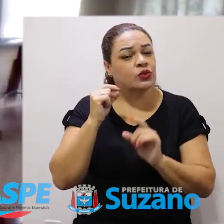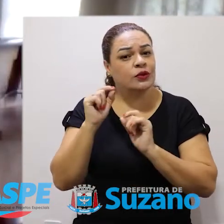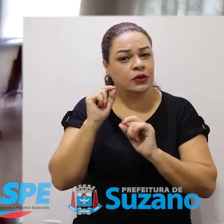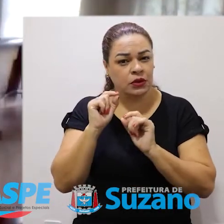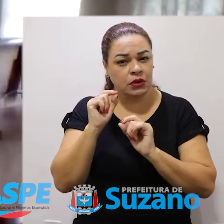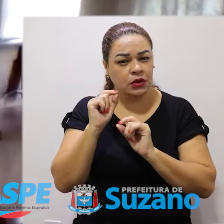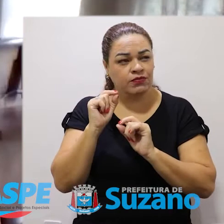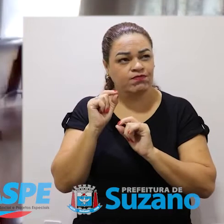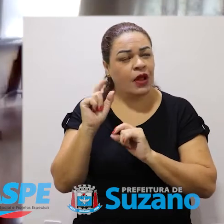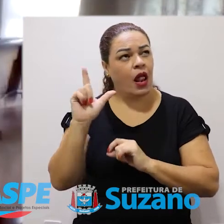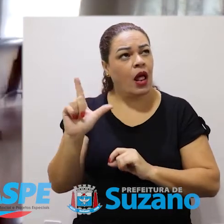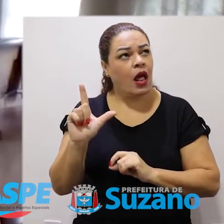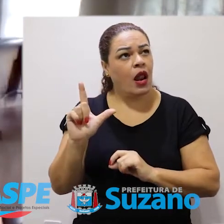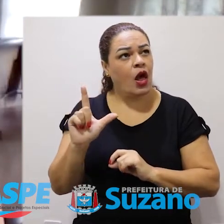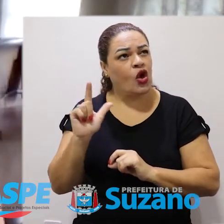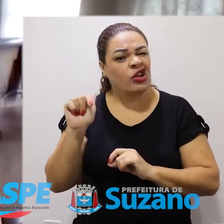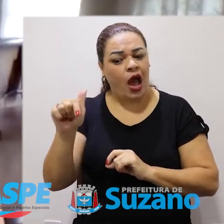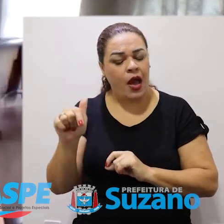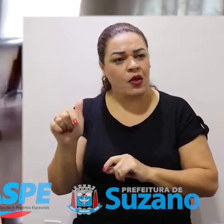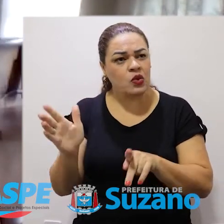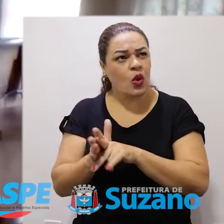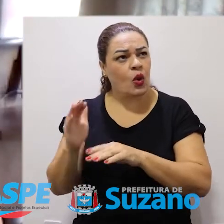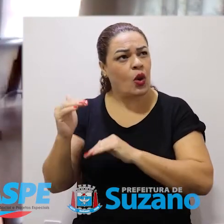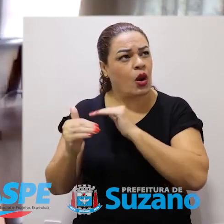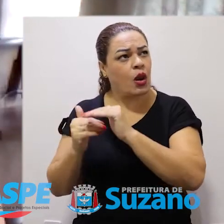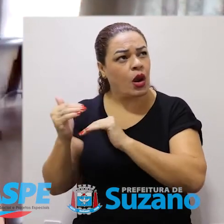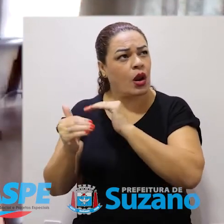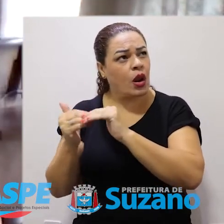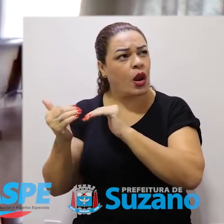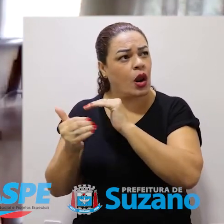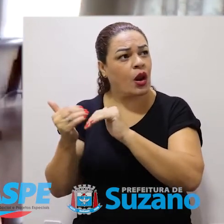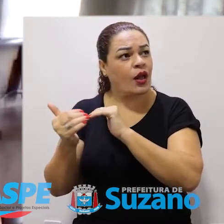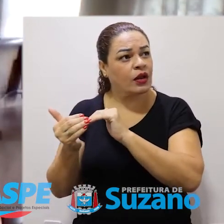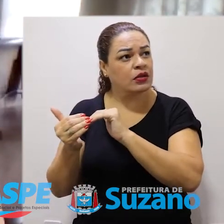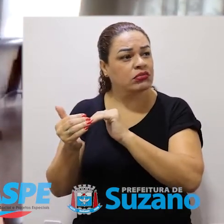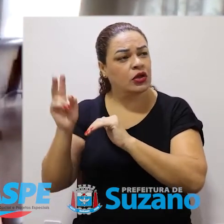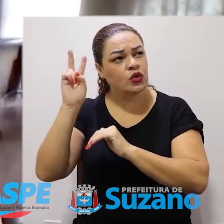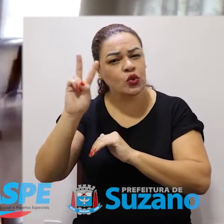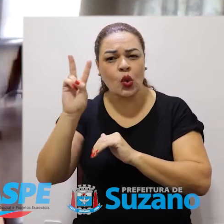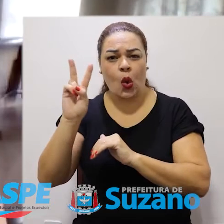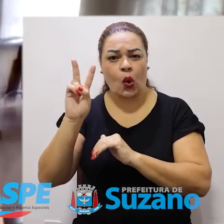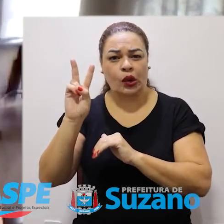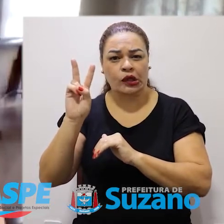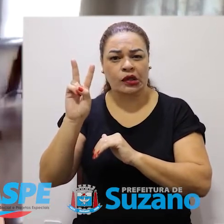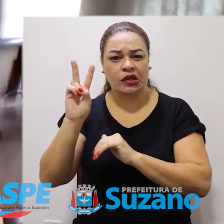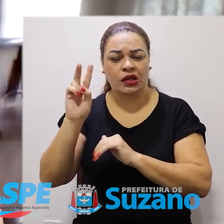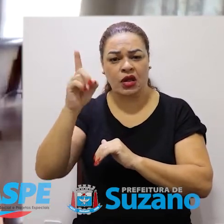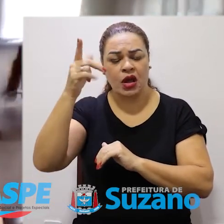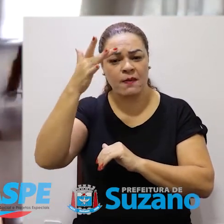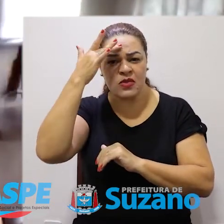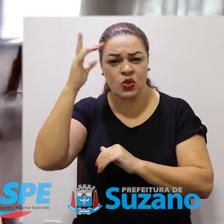Pensando naquela lógica construída de uma lógica histórica que entende